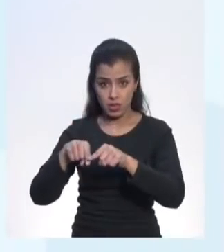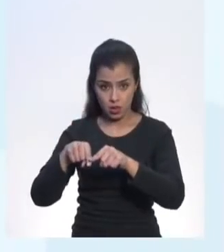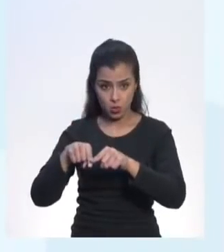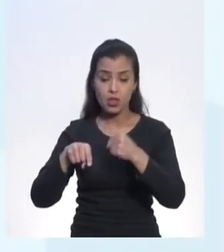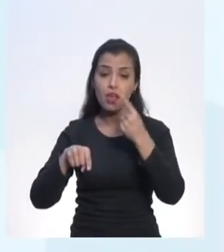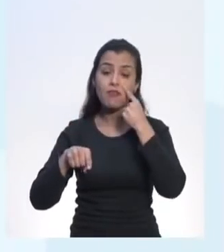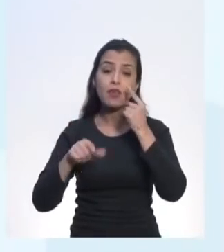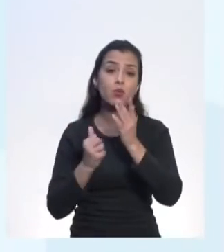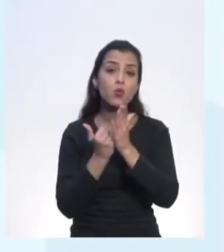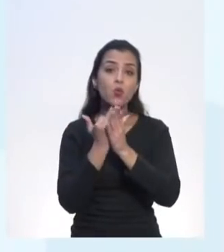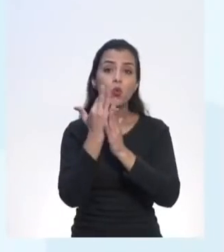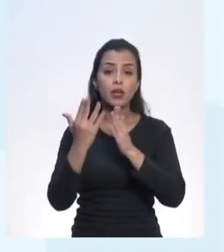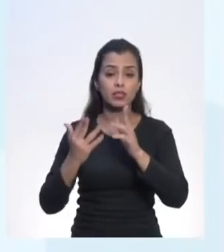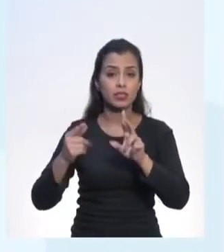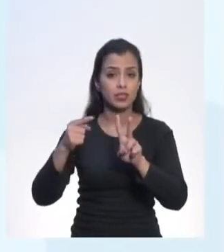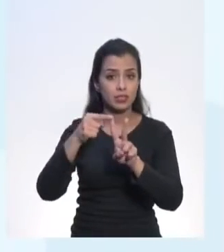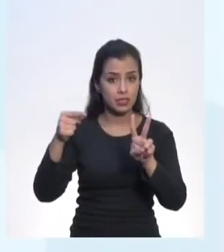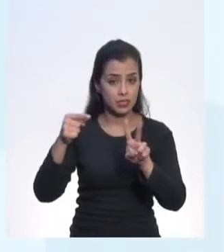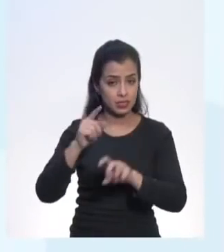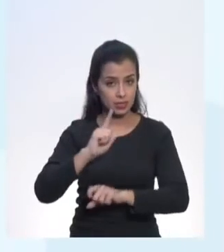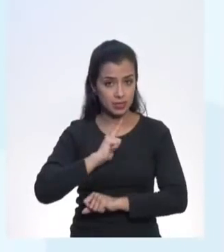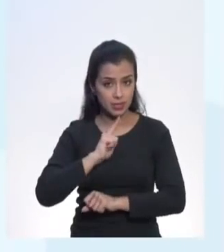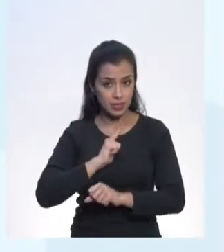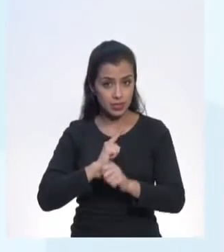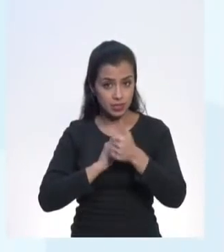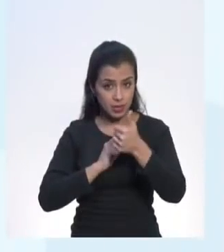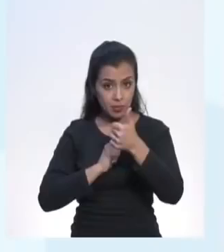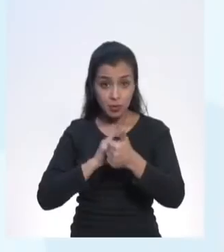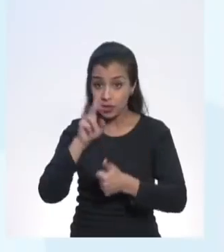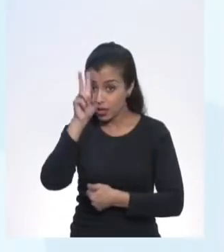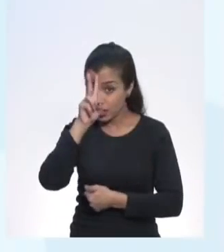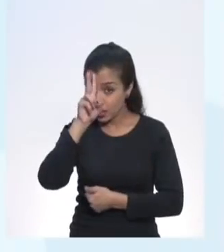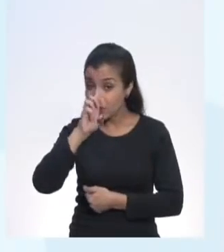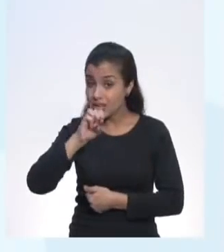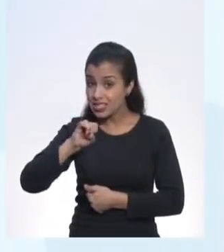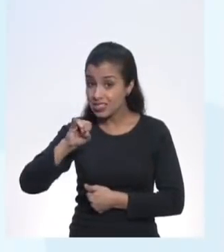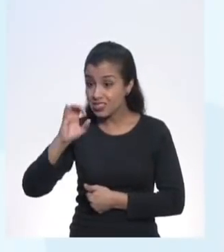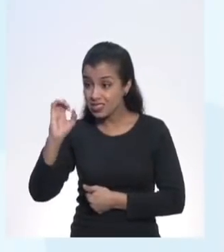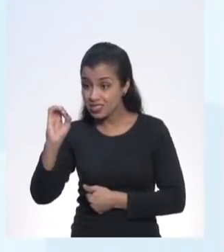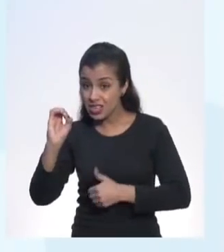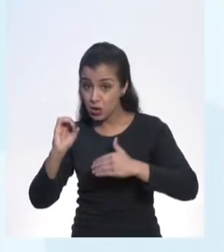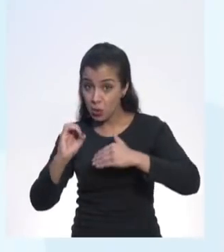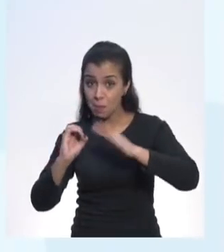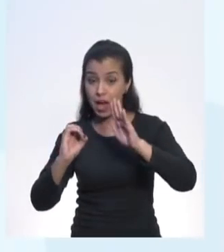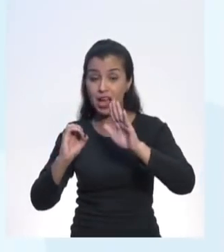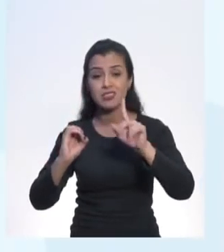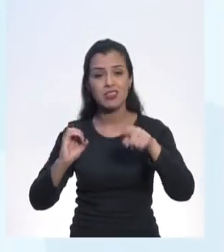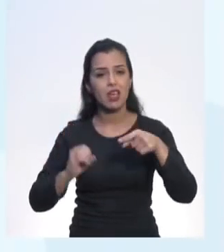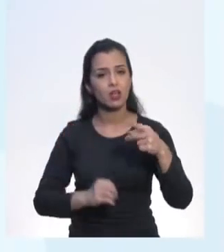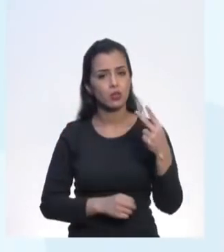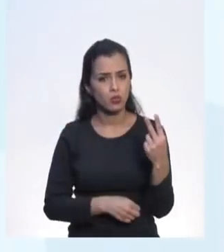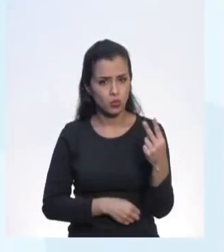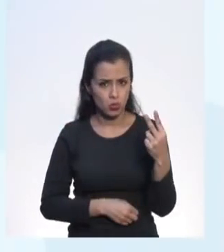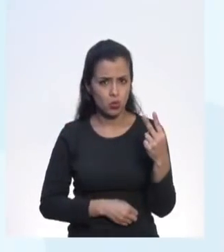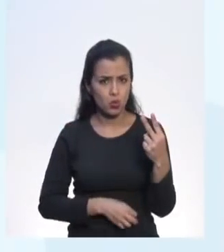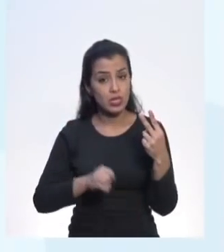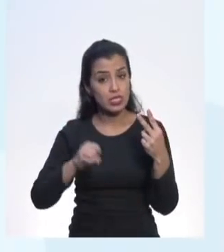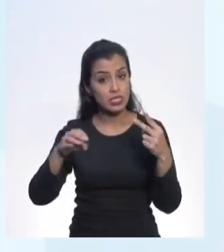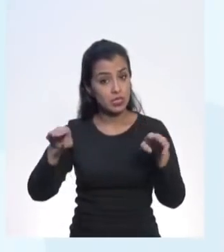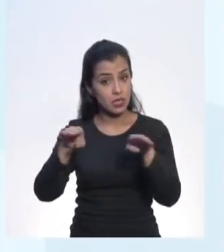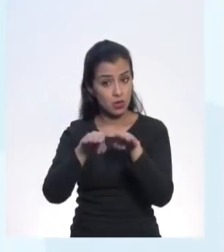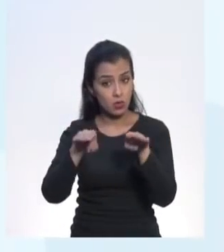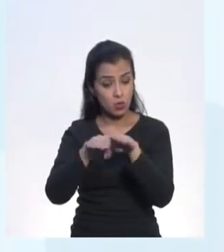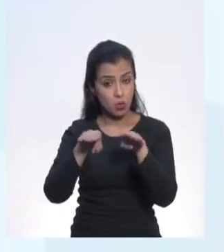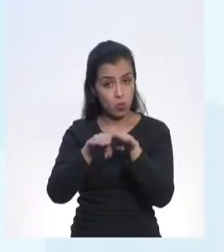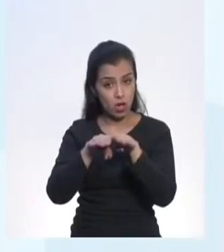quantas raízes tem. Então, lembra, né? Se o delta é maior que zero, tem duas. Se é igual a zero, tem duas iguais.